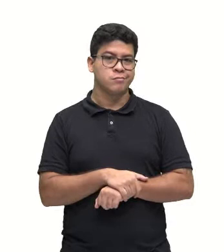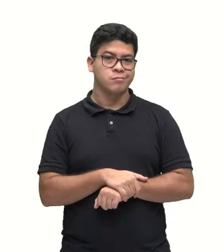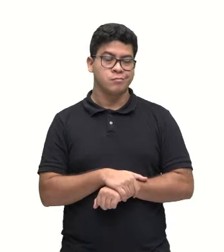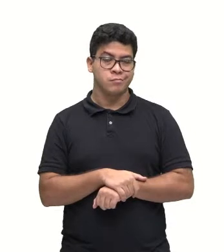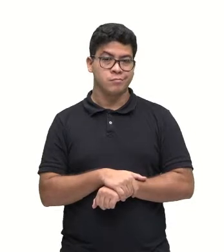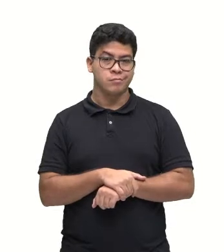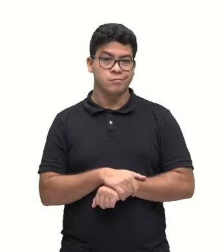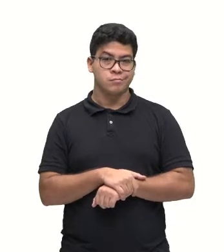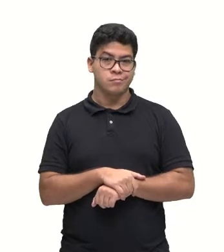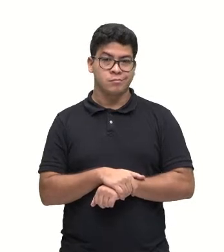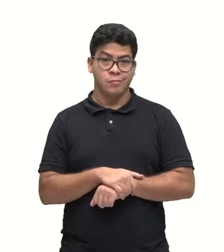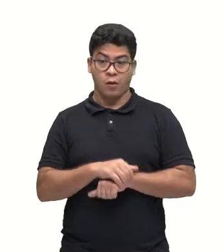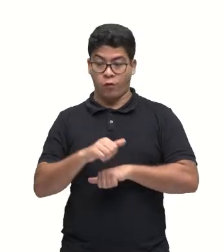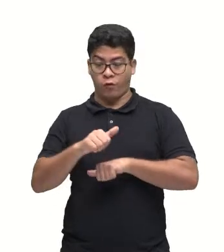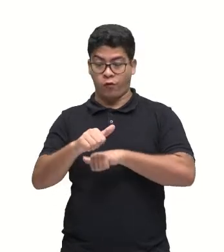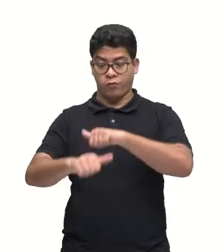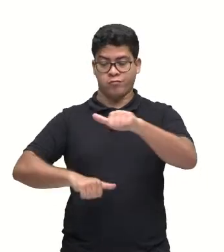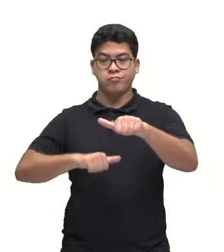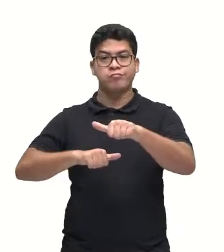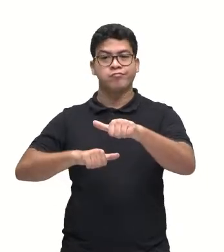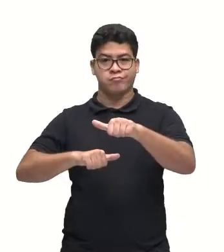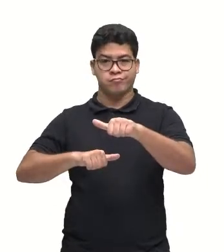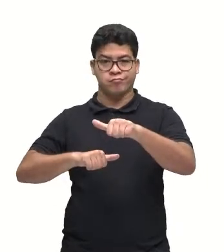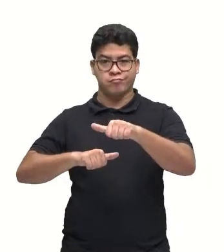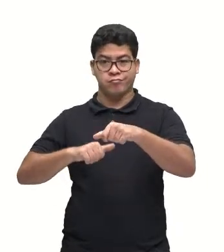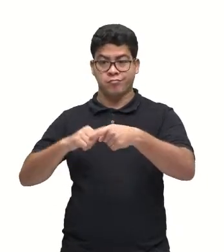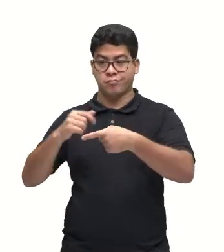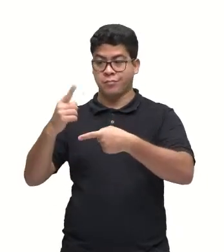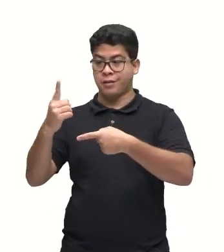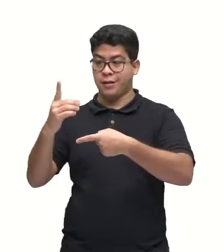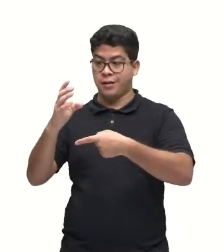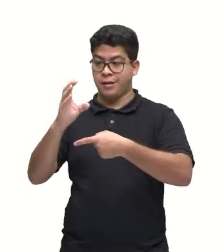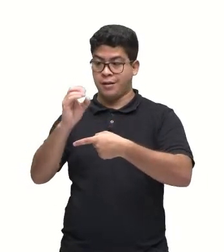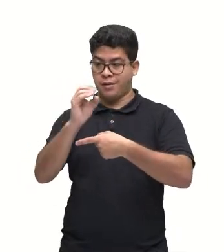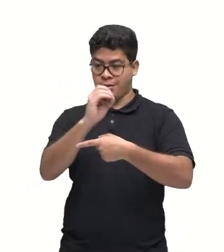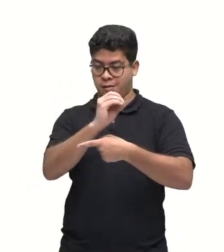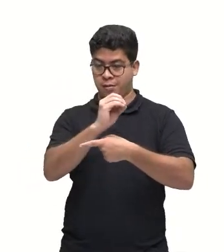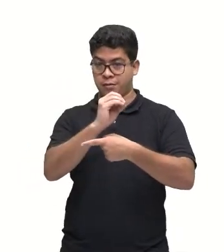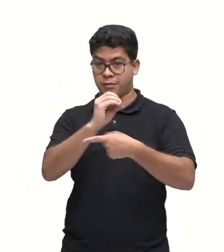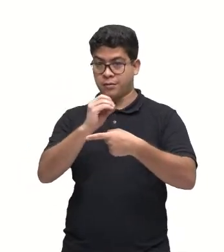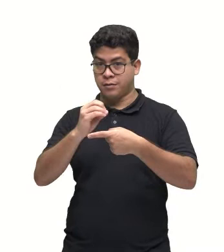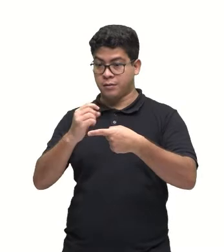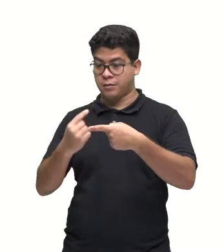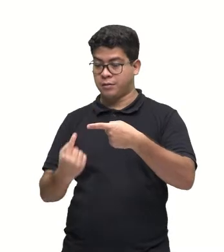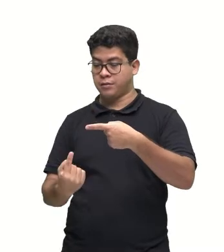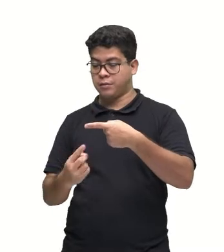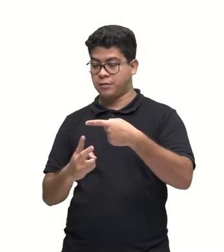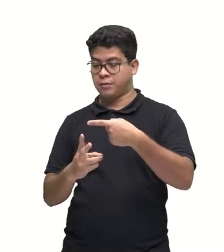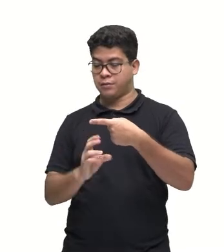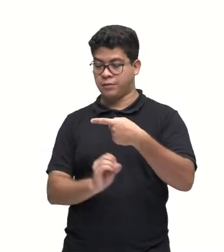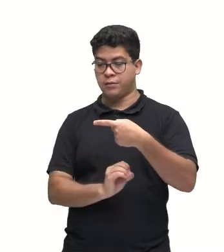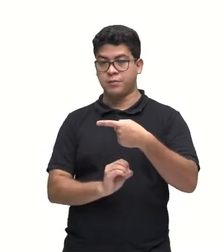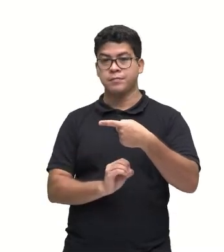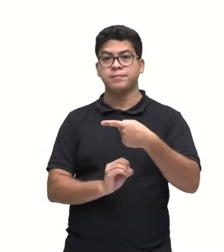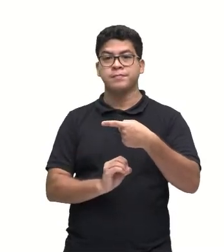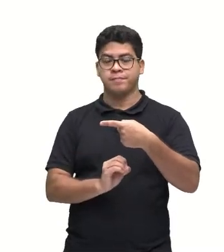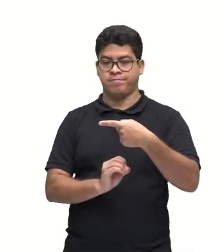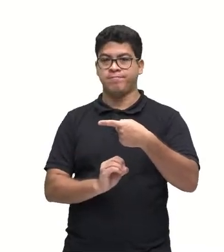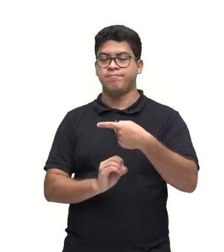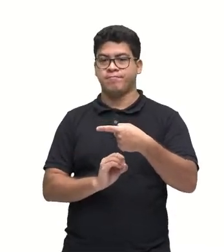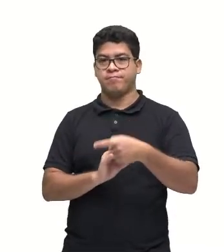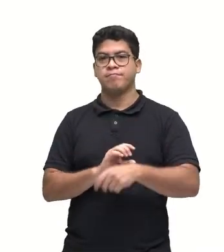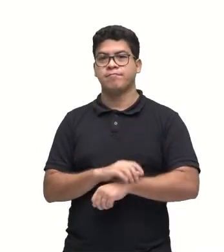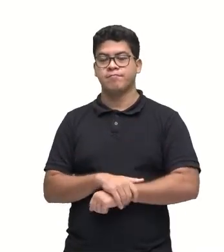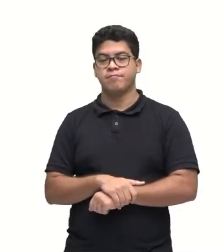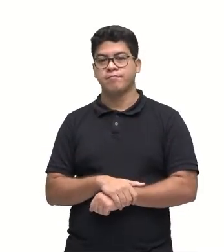100, eu vou inverter. Eu vou escrever 100 sobre 120, que é para o nosso cálculo